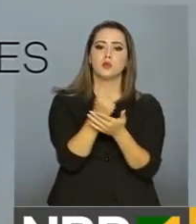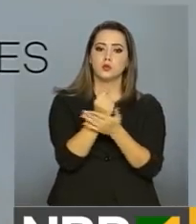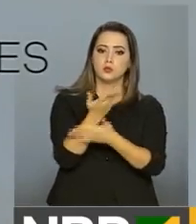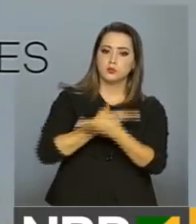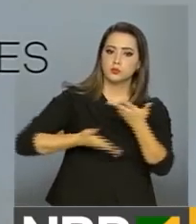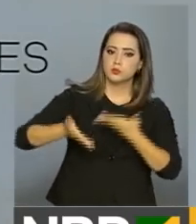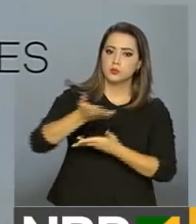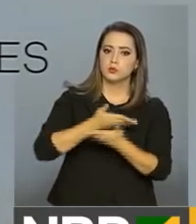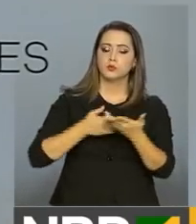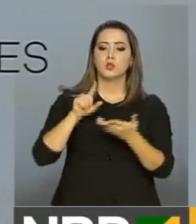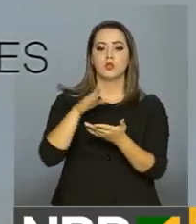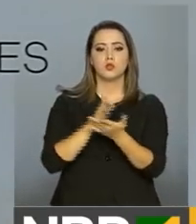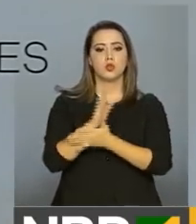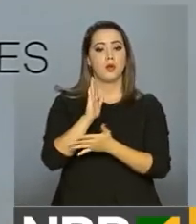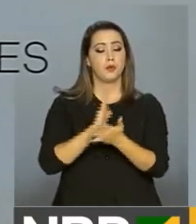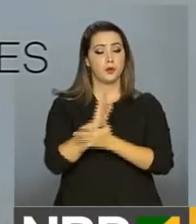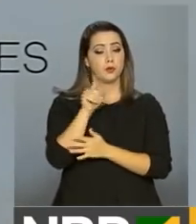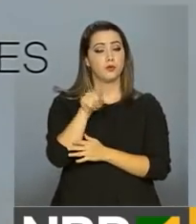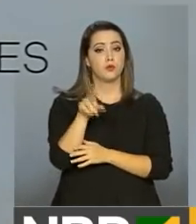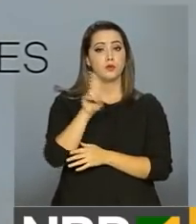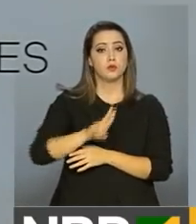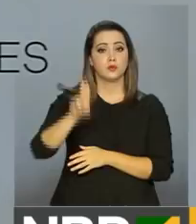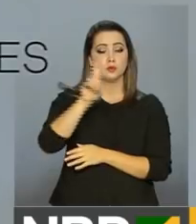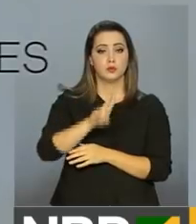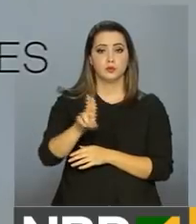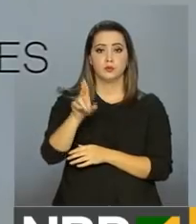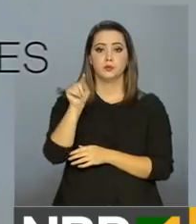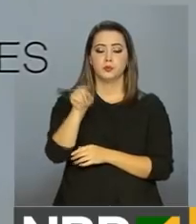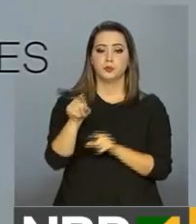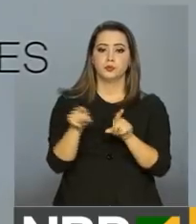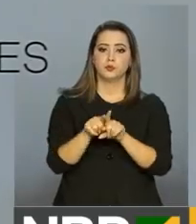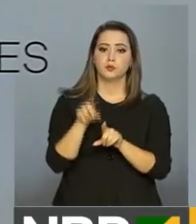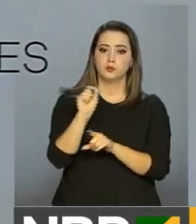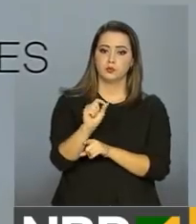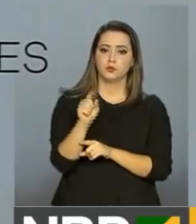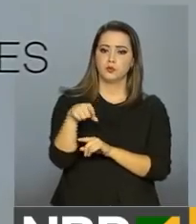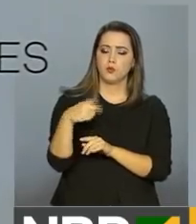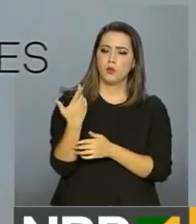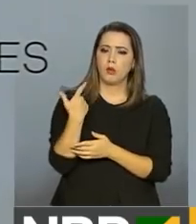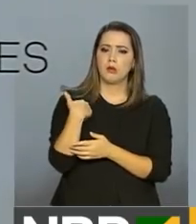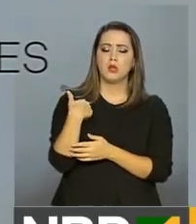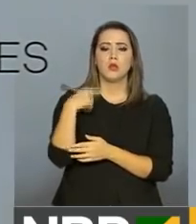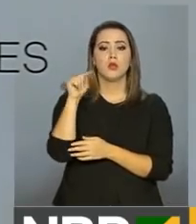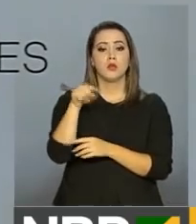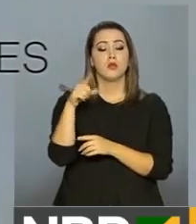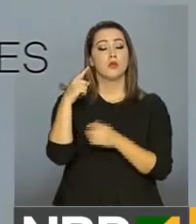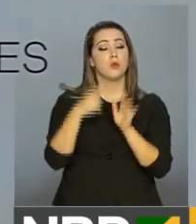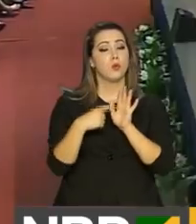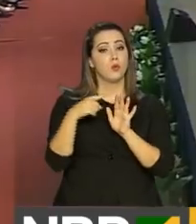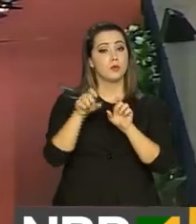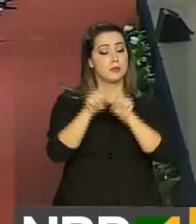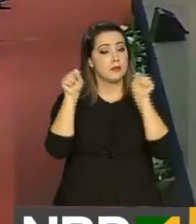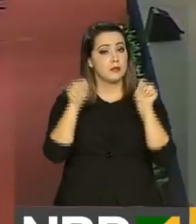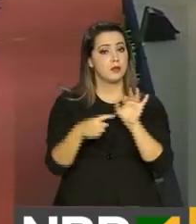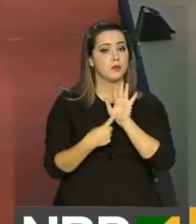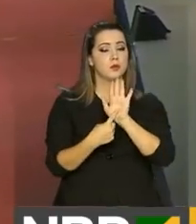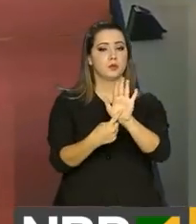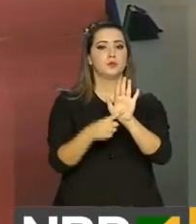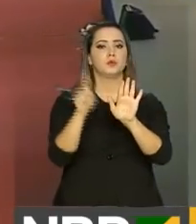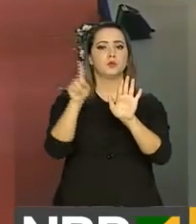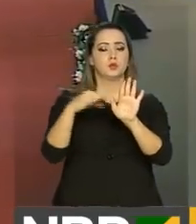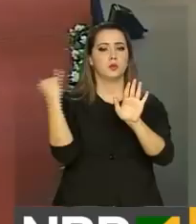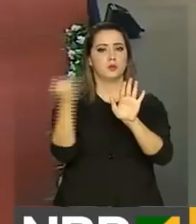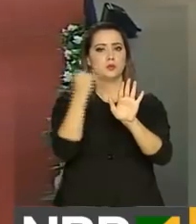provou sua utilidade. Um sistema que se mostra fundamental para